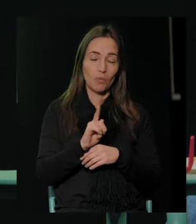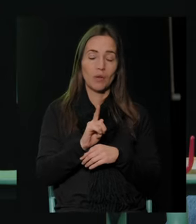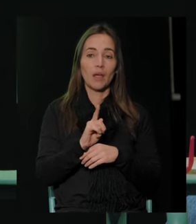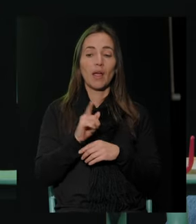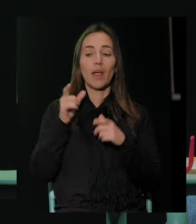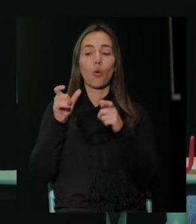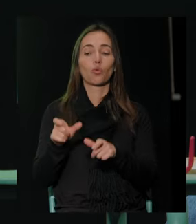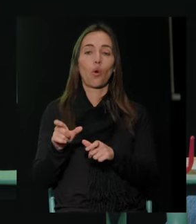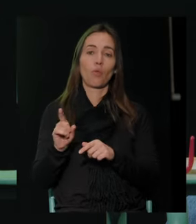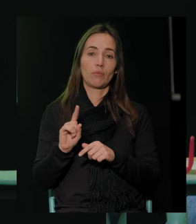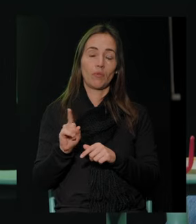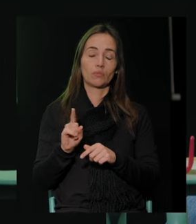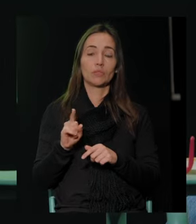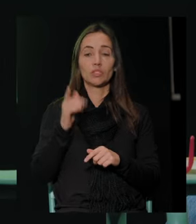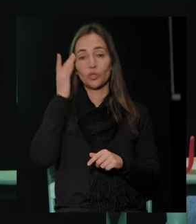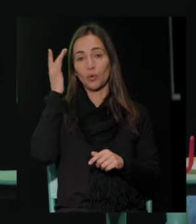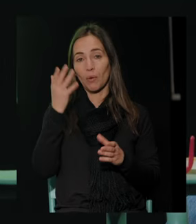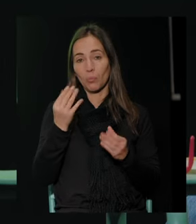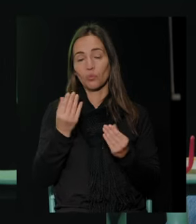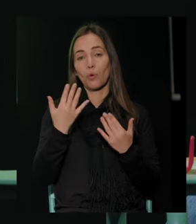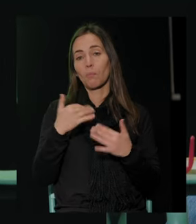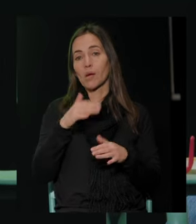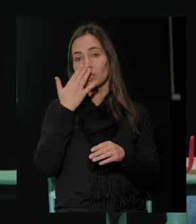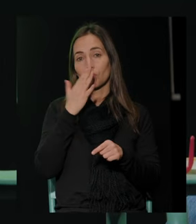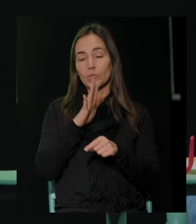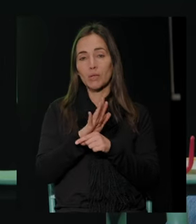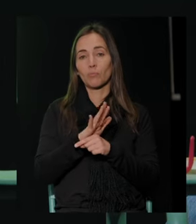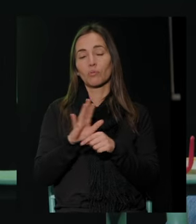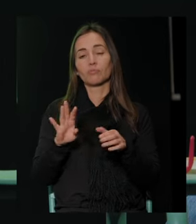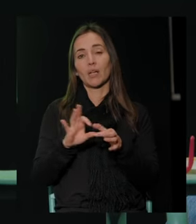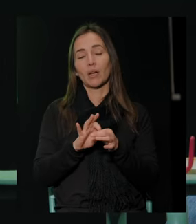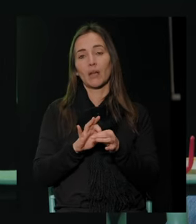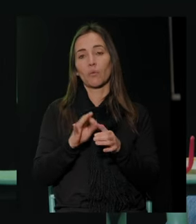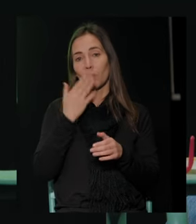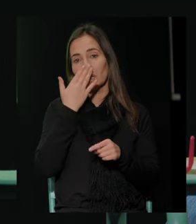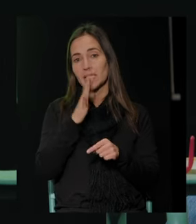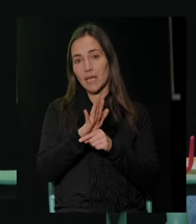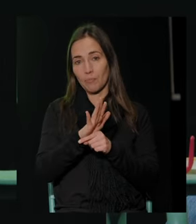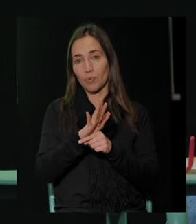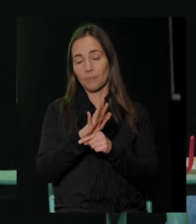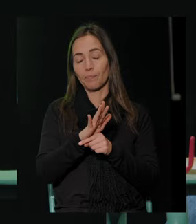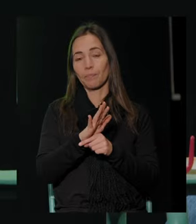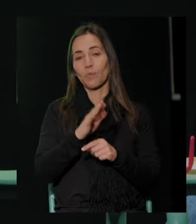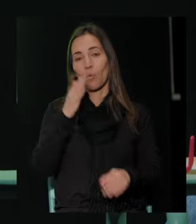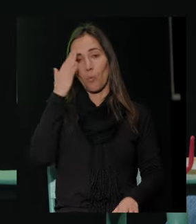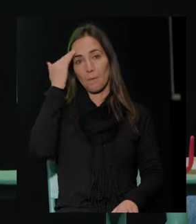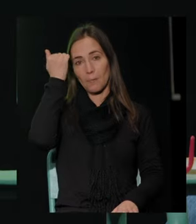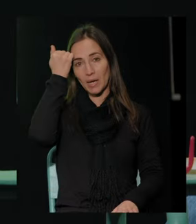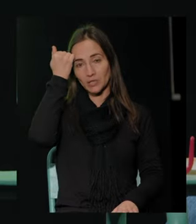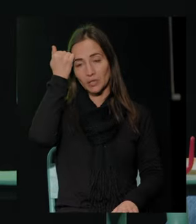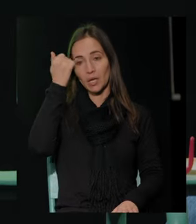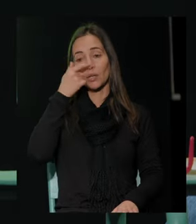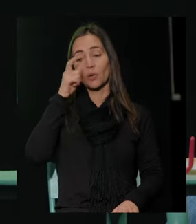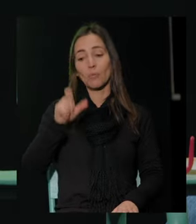dominação. Isto são coisas muito teóricas, mas traduz no exemplo académico de um mestre, não é? E de uma